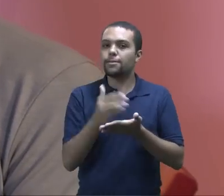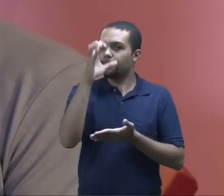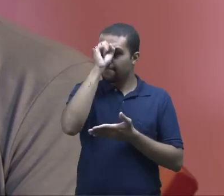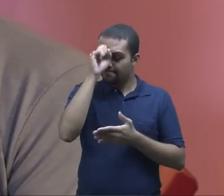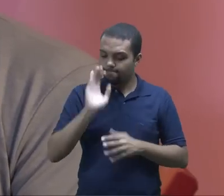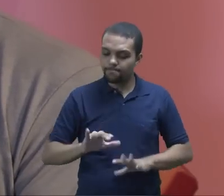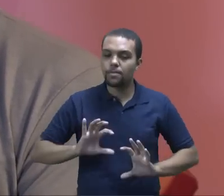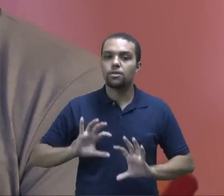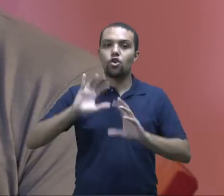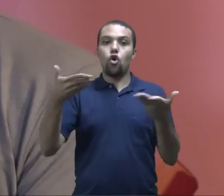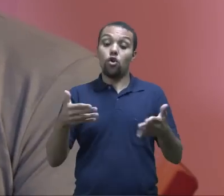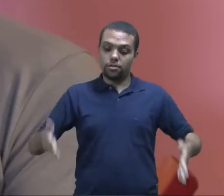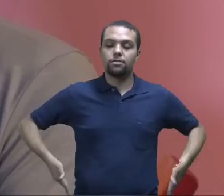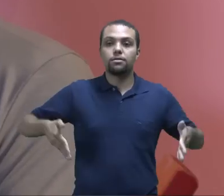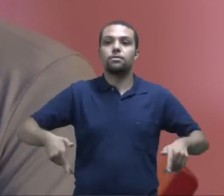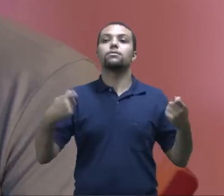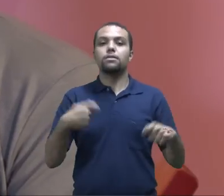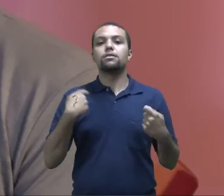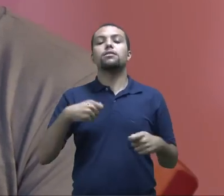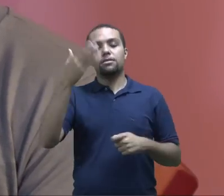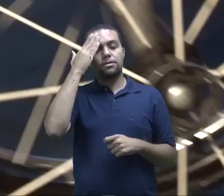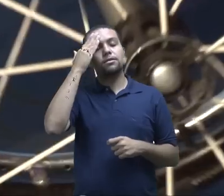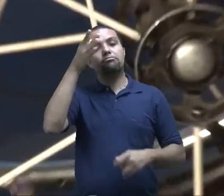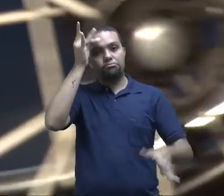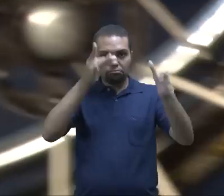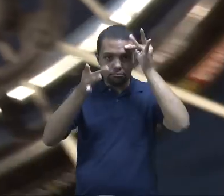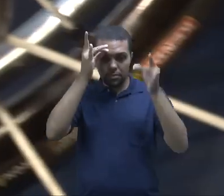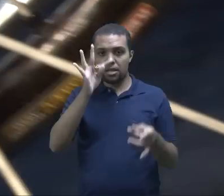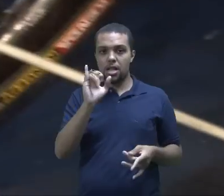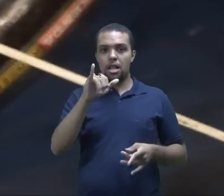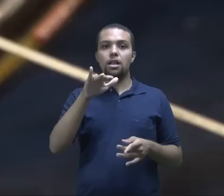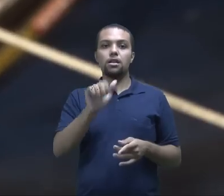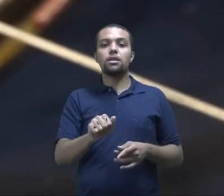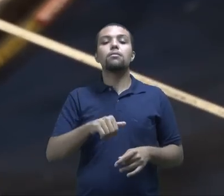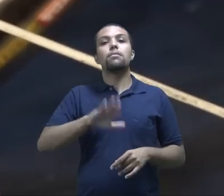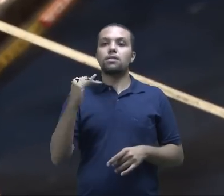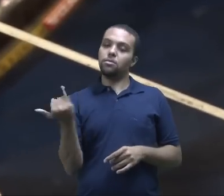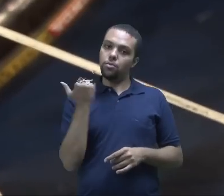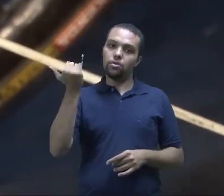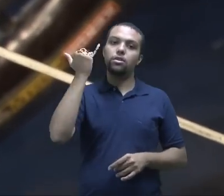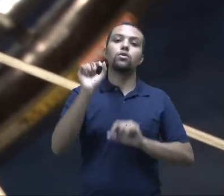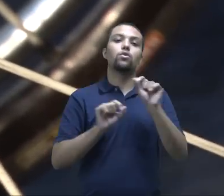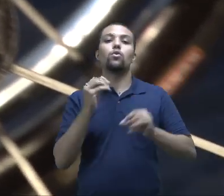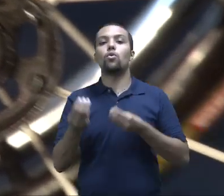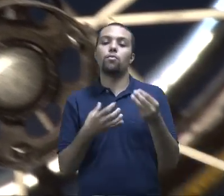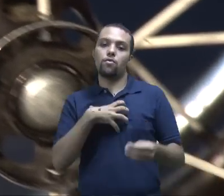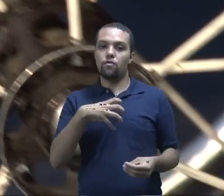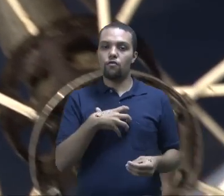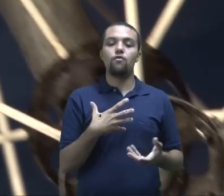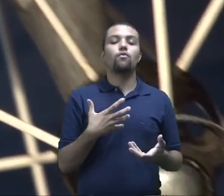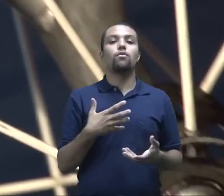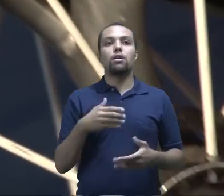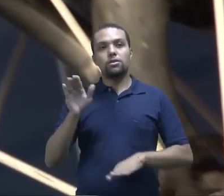começa a aprender o basquete, hoje em cadeira de rodas tem que pegar assim, a técnica. A técnica é mais importante. A técnica é muito mais importante do que a força.